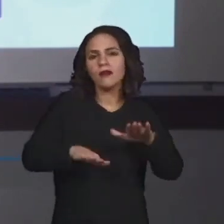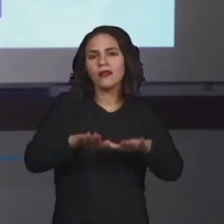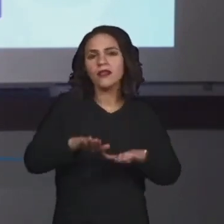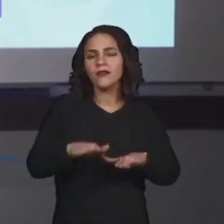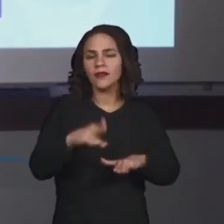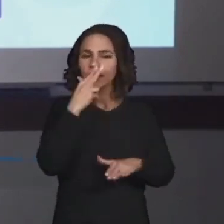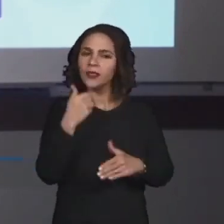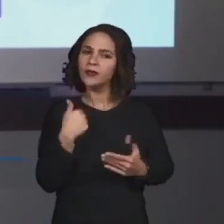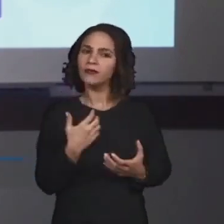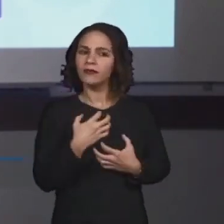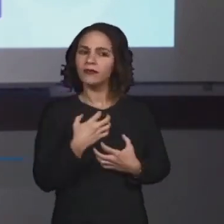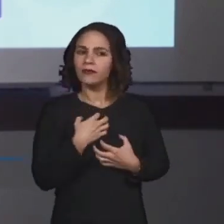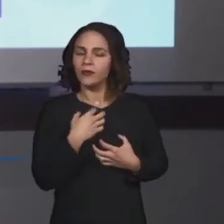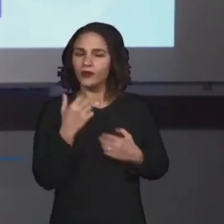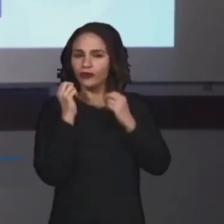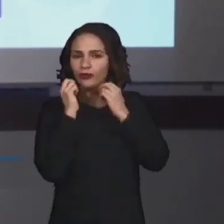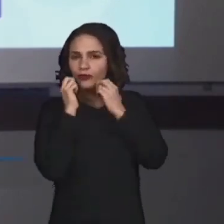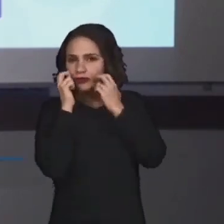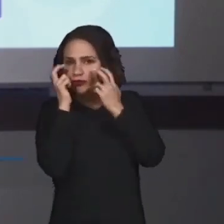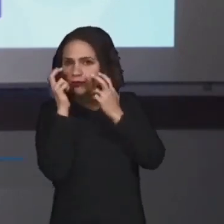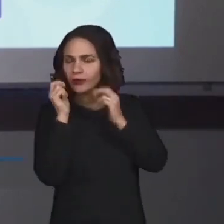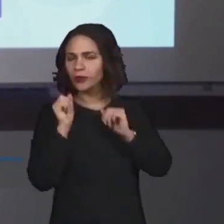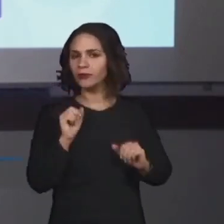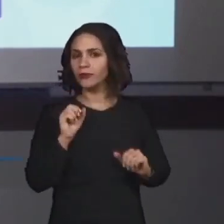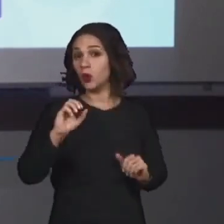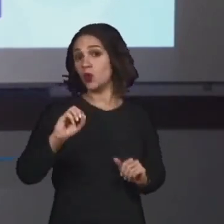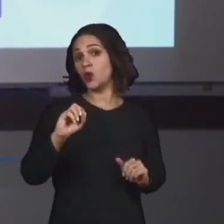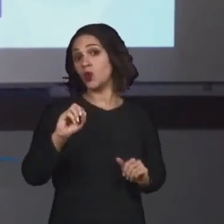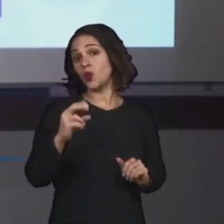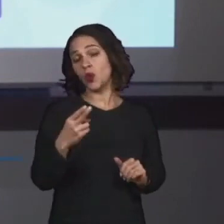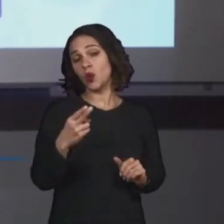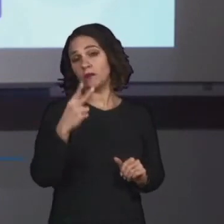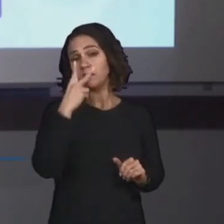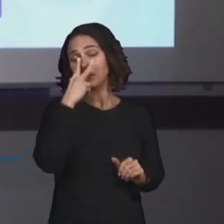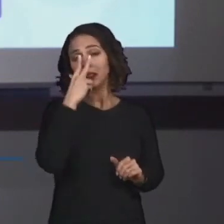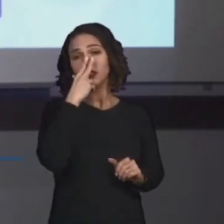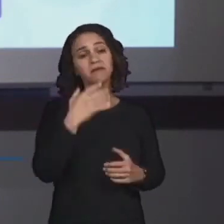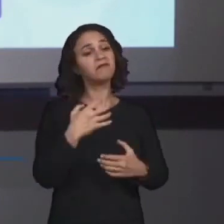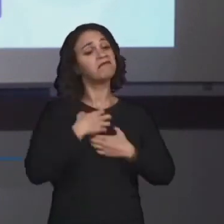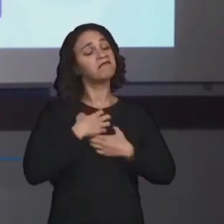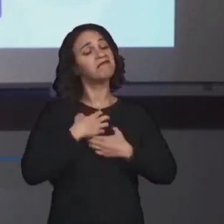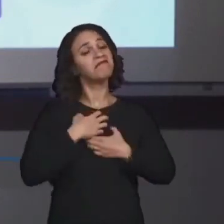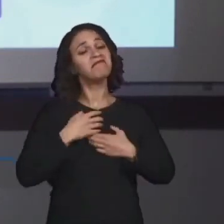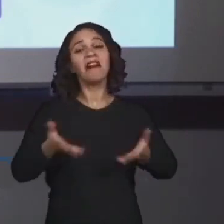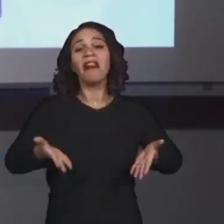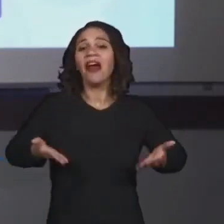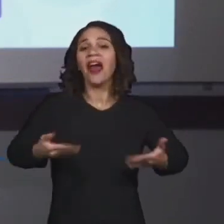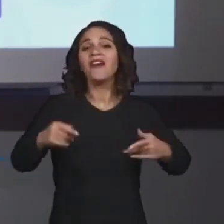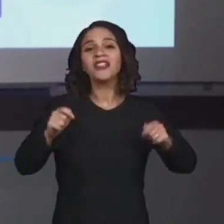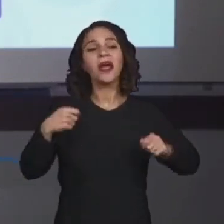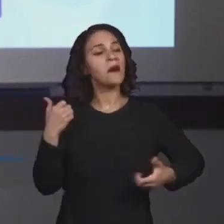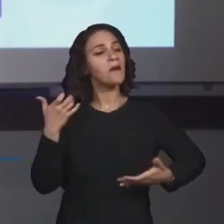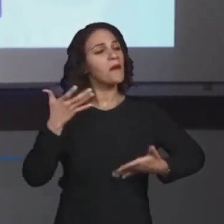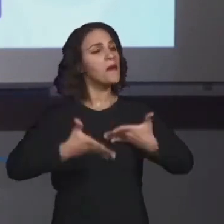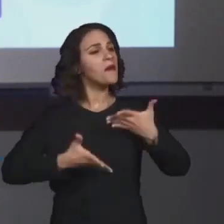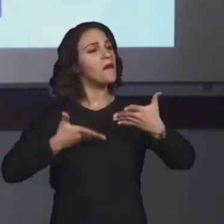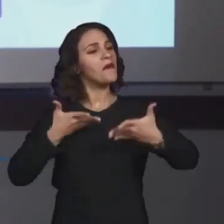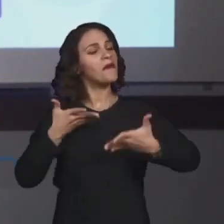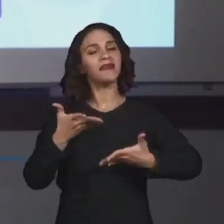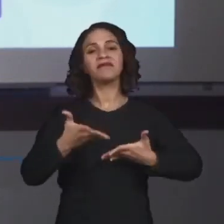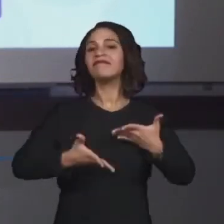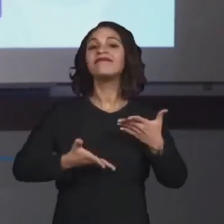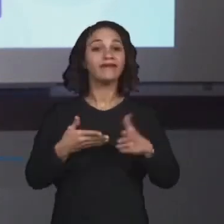deixa tímidos ou às vezes nos deixam mais descontraídos. Então, conforme a situação